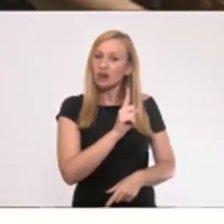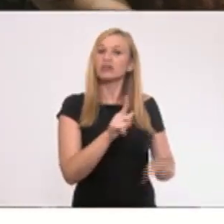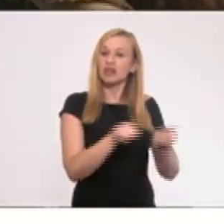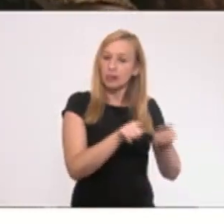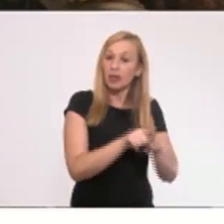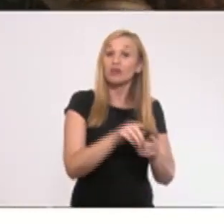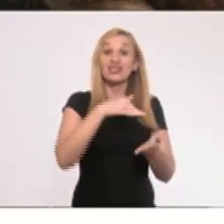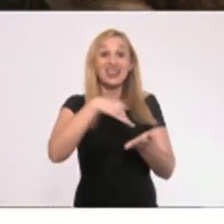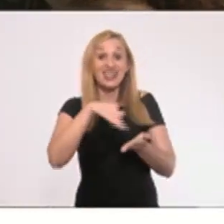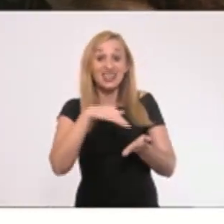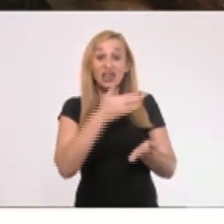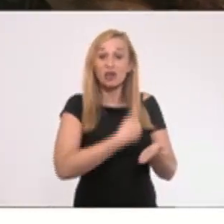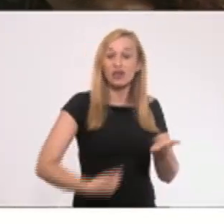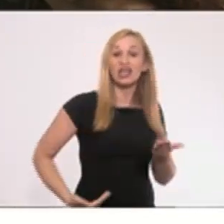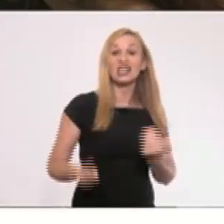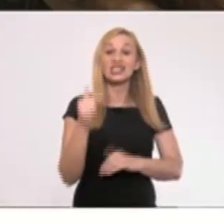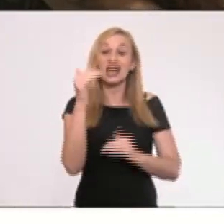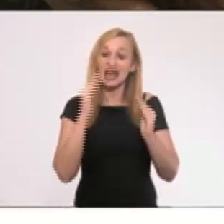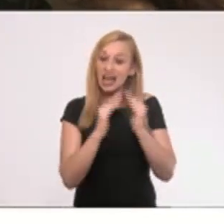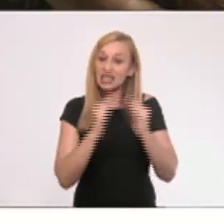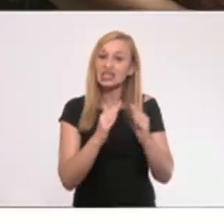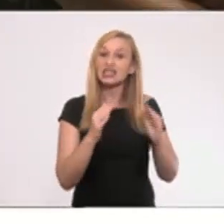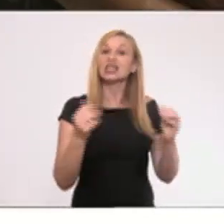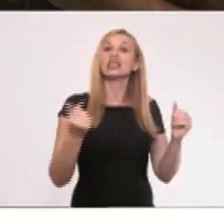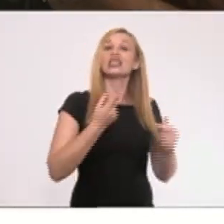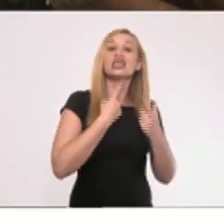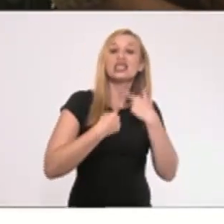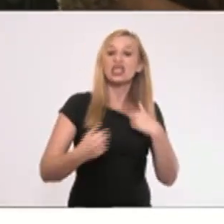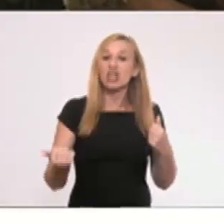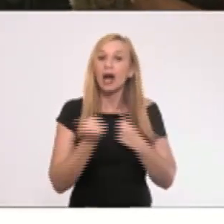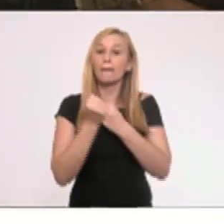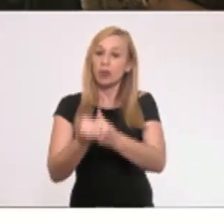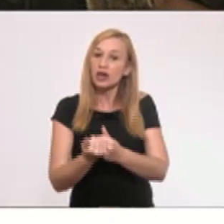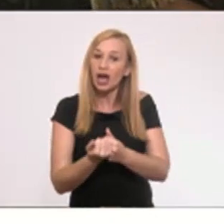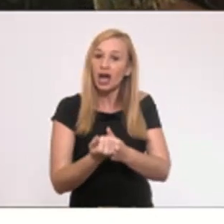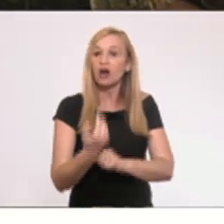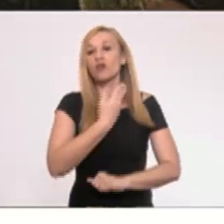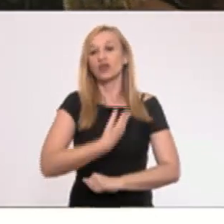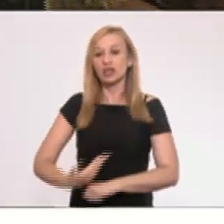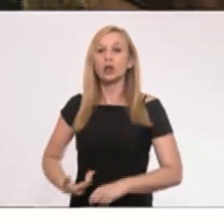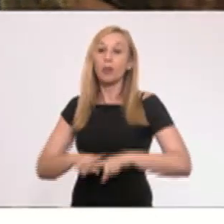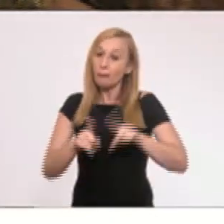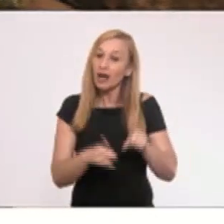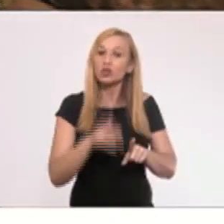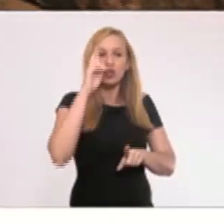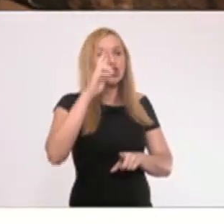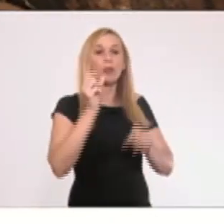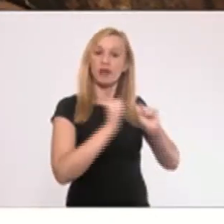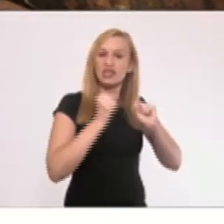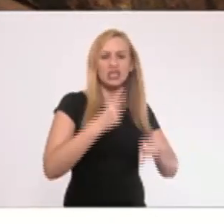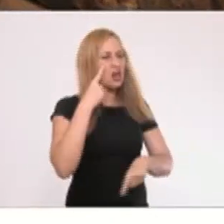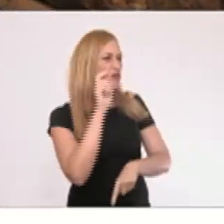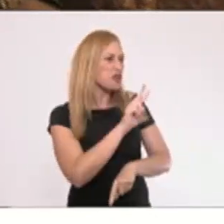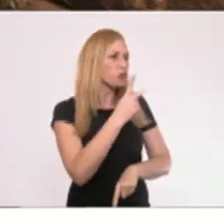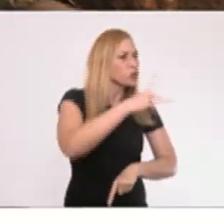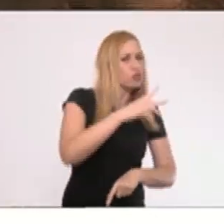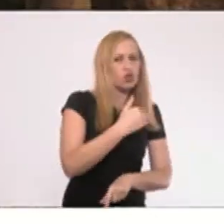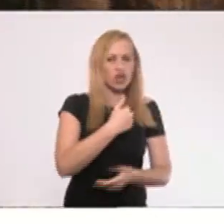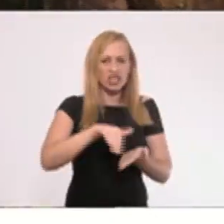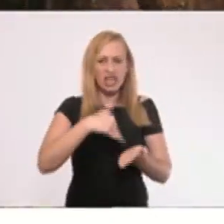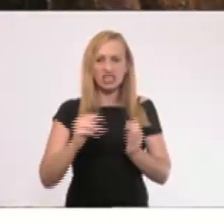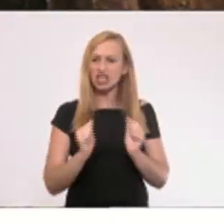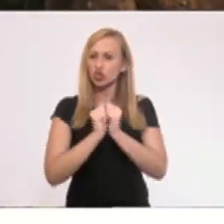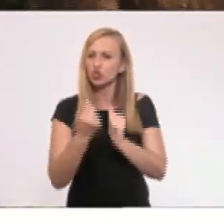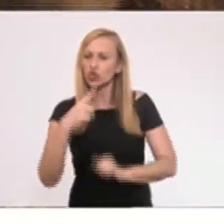governador, que essa casa deseja apoiar e defender, governador, o senhor. Mas o senhor precisa olhar os secretários que estão em volta do